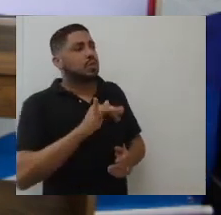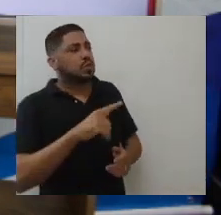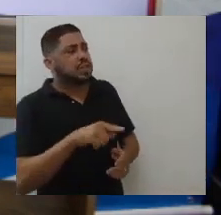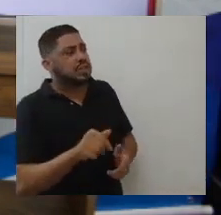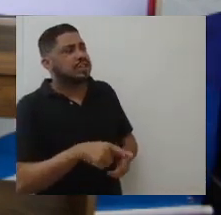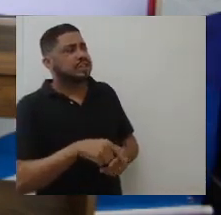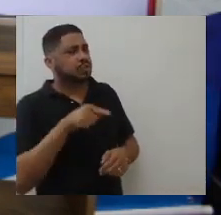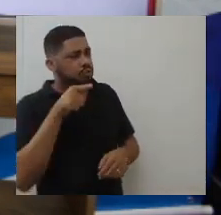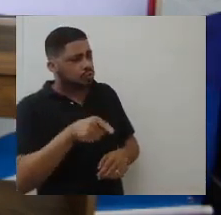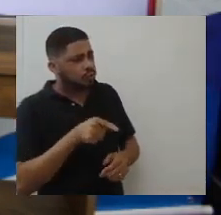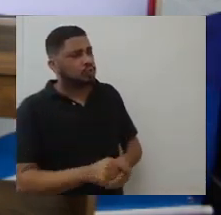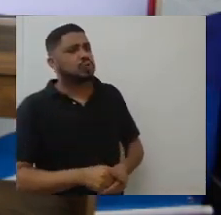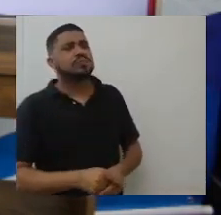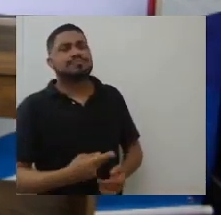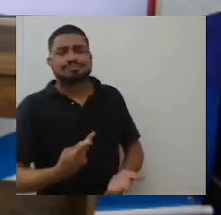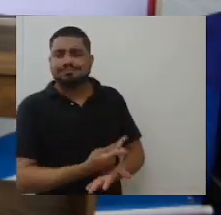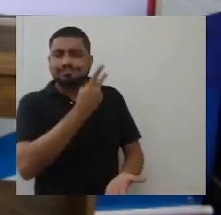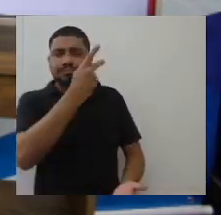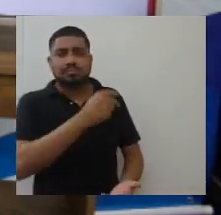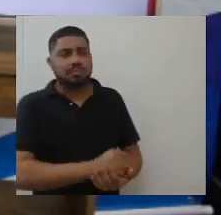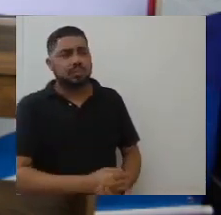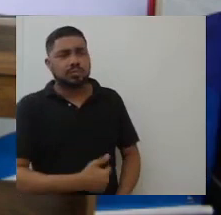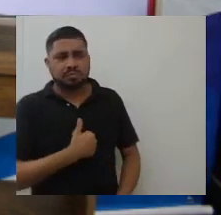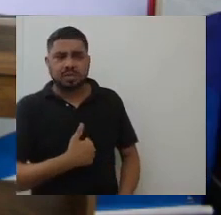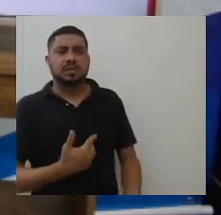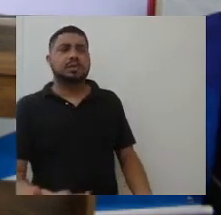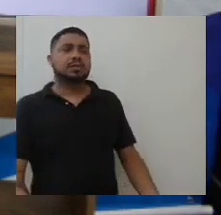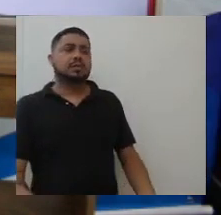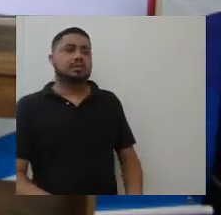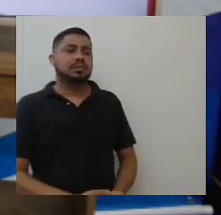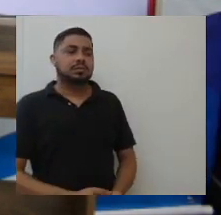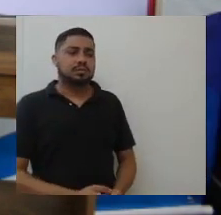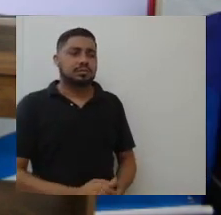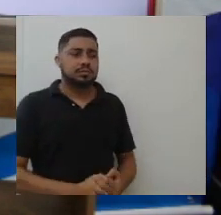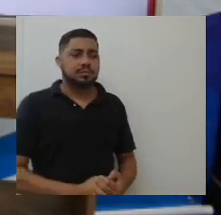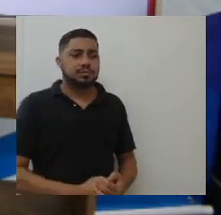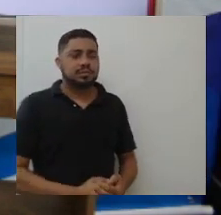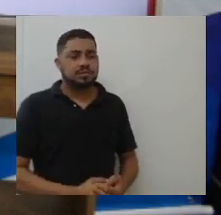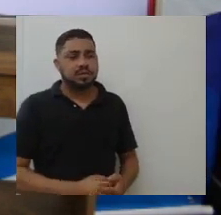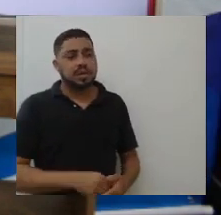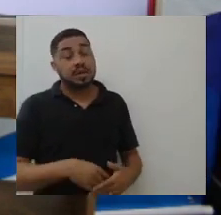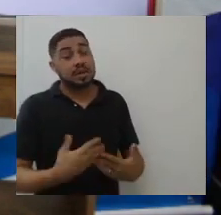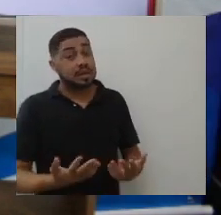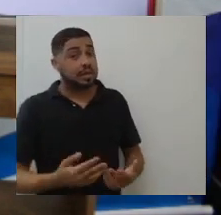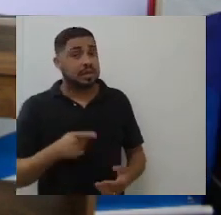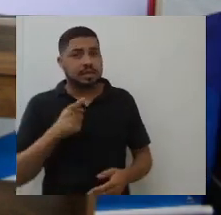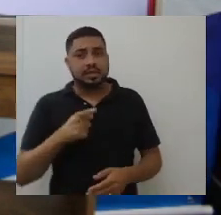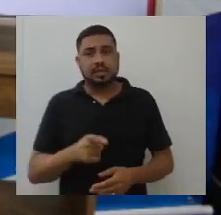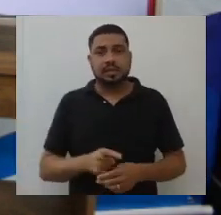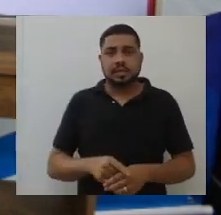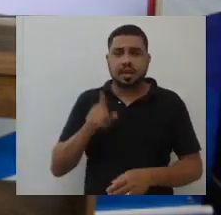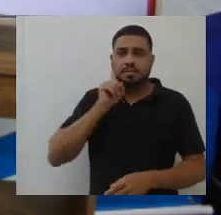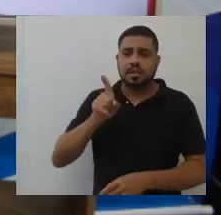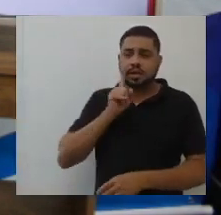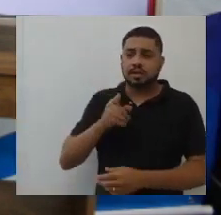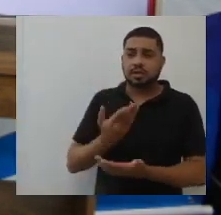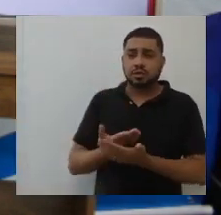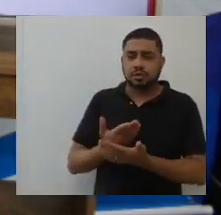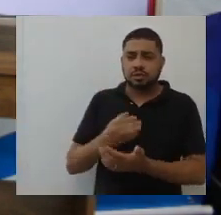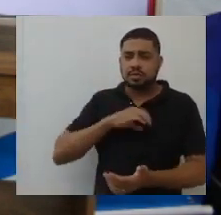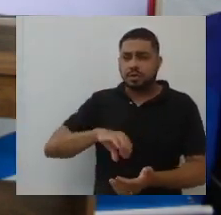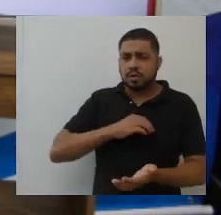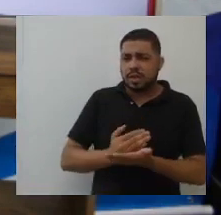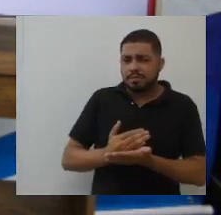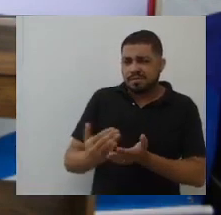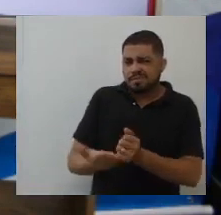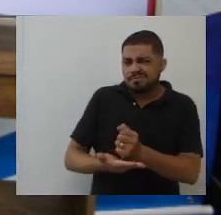tu pisaste na bola comigo. Tu pisaste na bola comigo. E esse americano que chegou no Brasil agora, que está estudando português, está no começo,